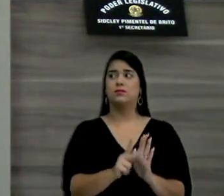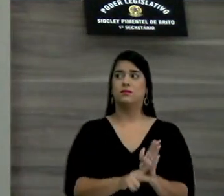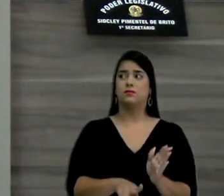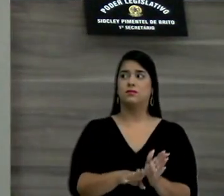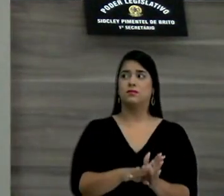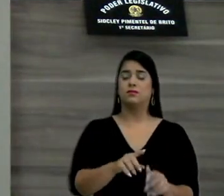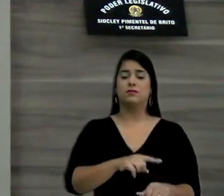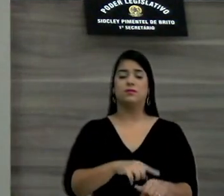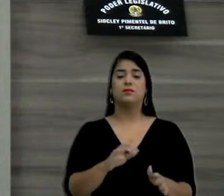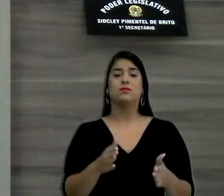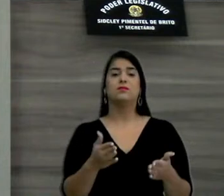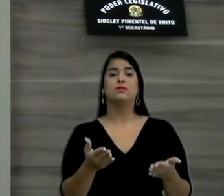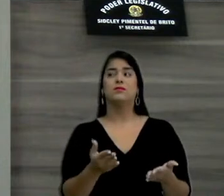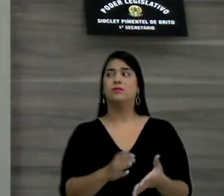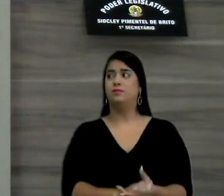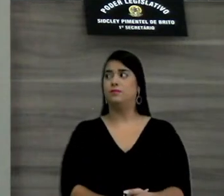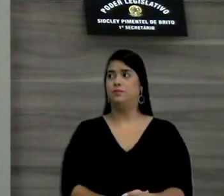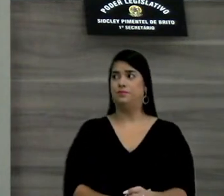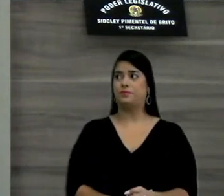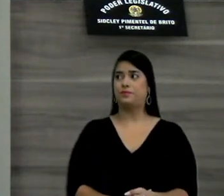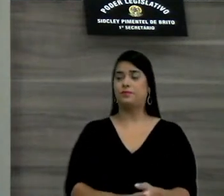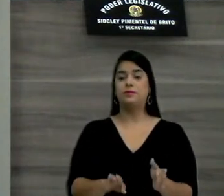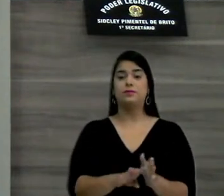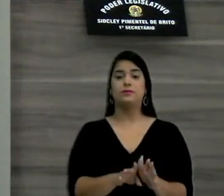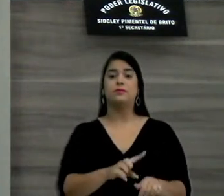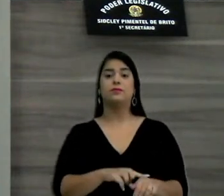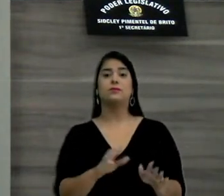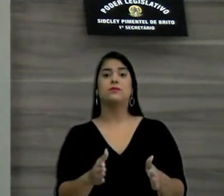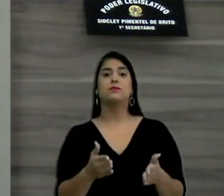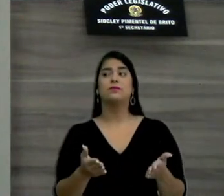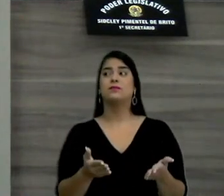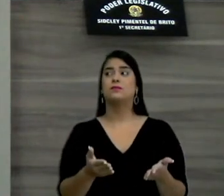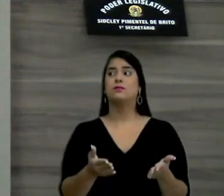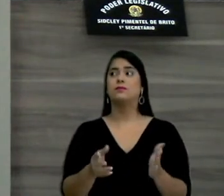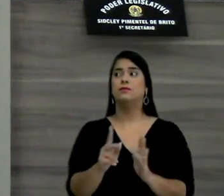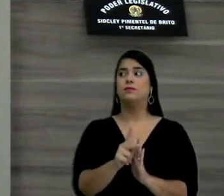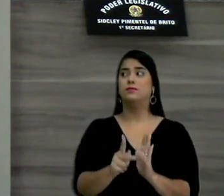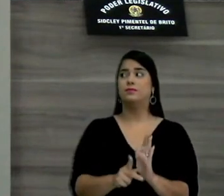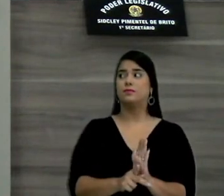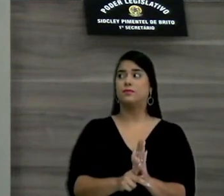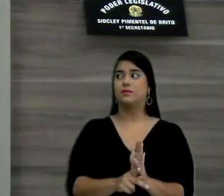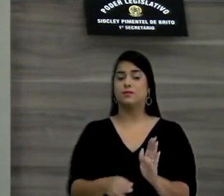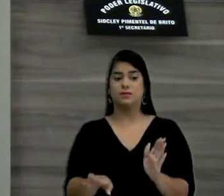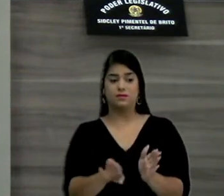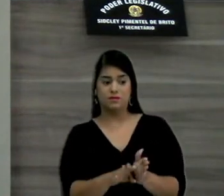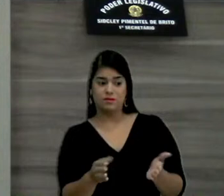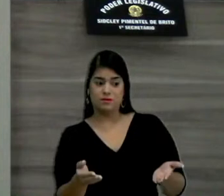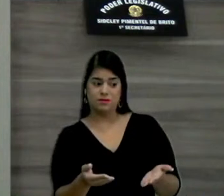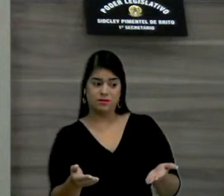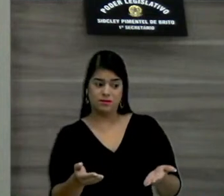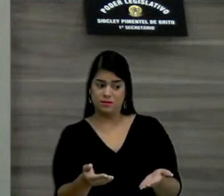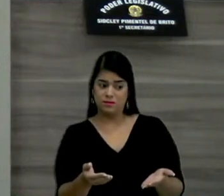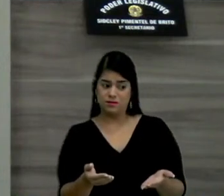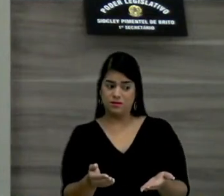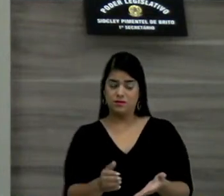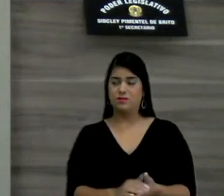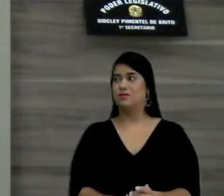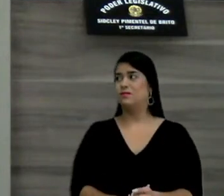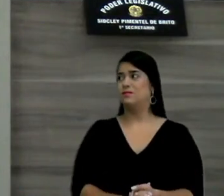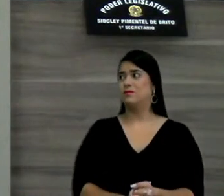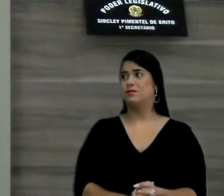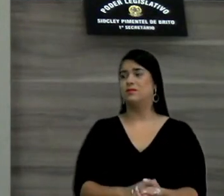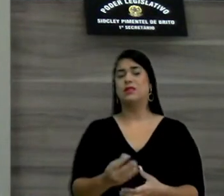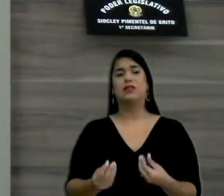projeto pera aí Chegou que hora o projeto chegou hoje hoje bot